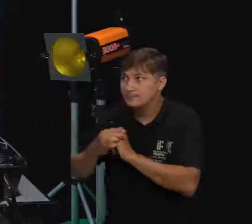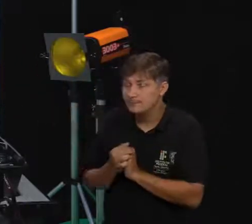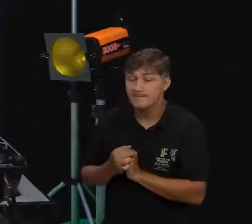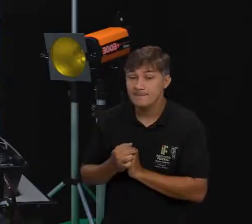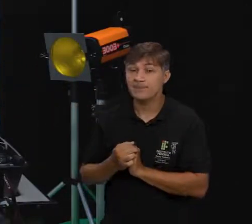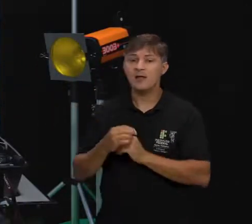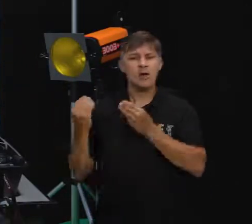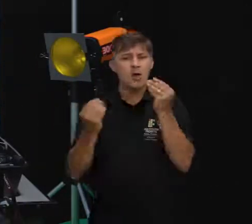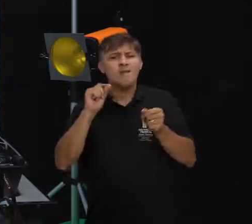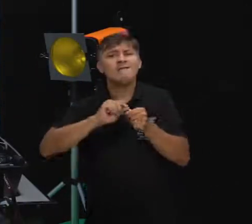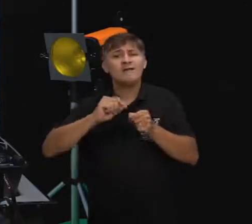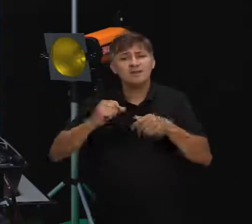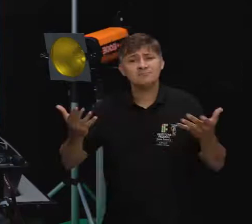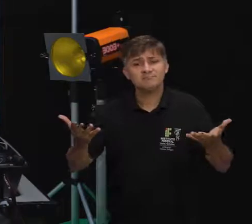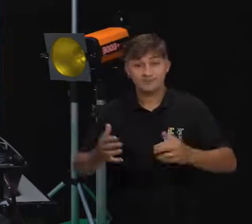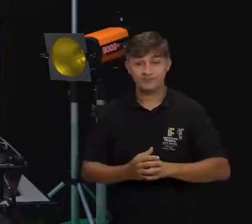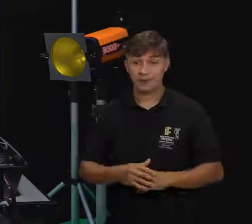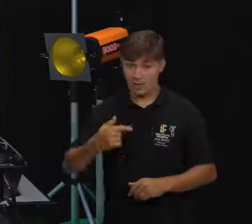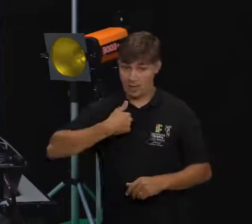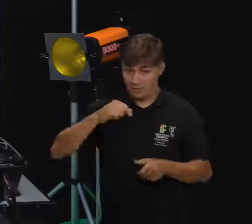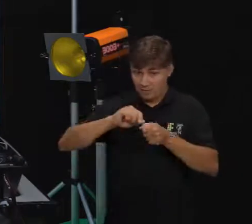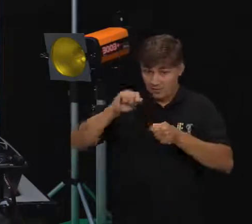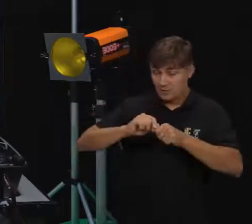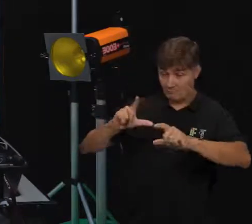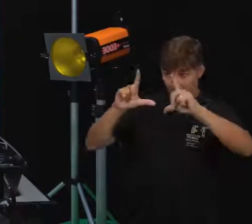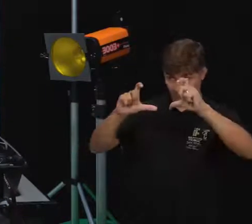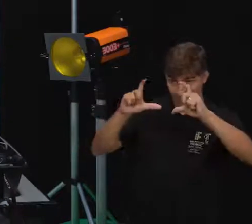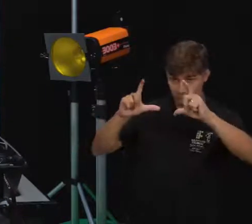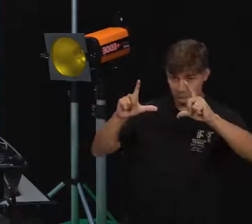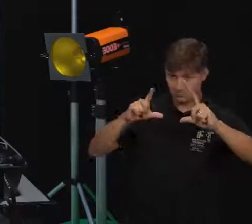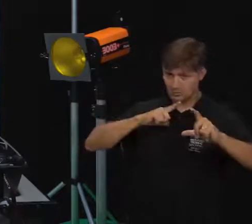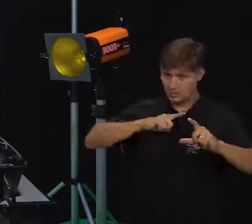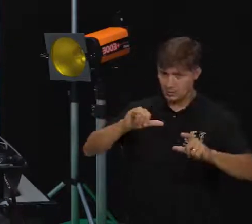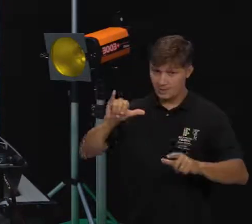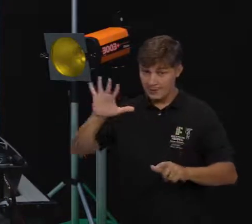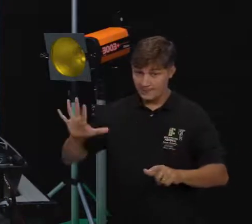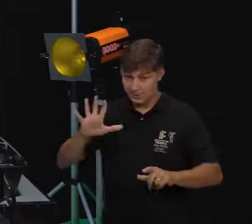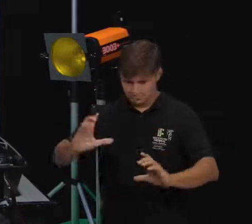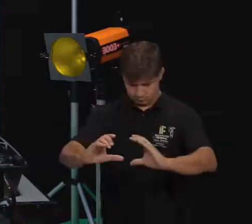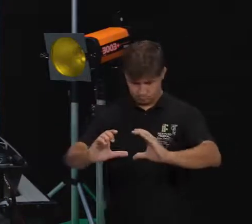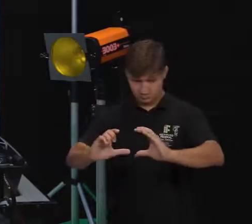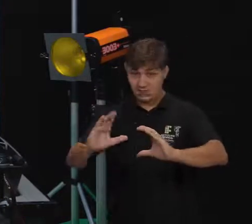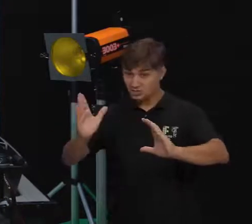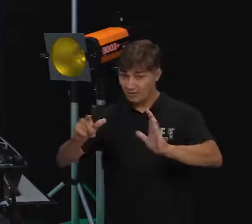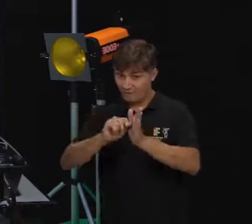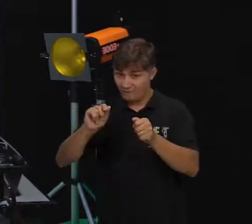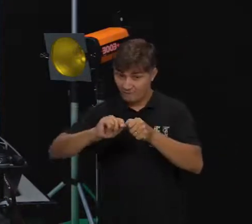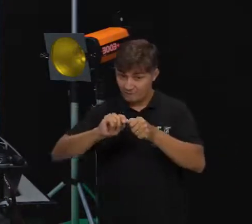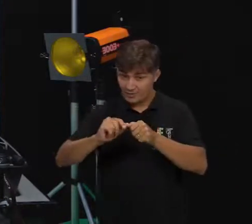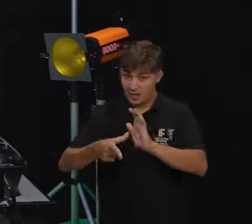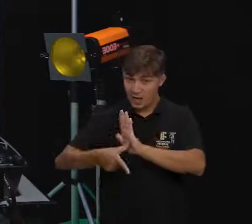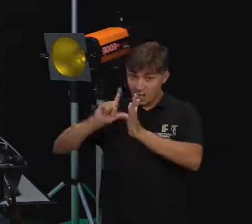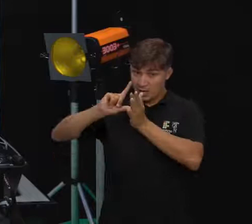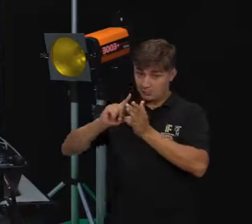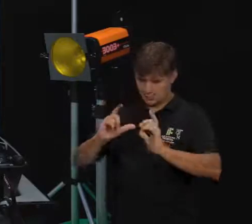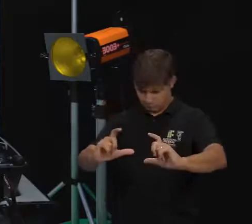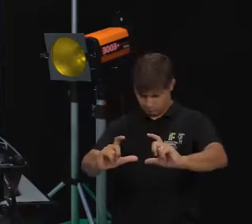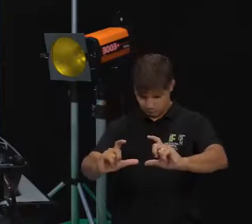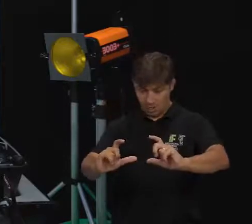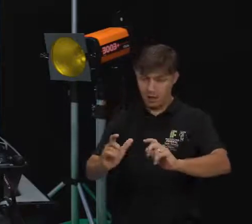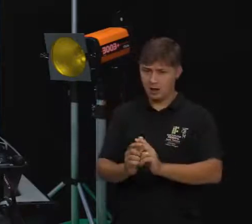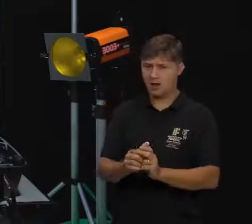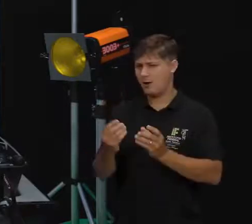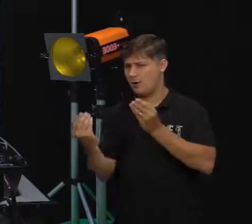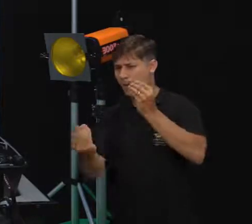da panela. E aí como é que funciona? Para eu fazer foto disso, ó, tá aí até uma imagem aqui já que eu cliquei para testar. Para